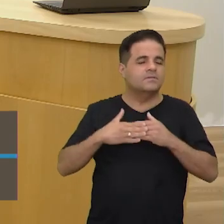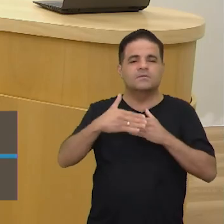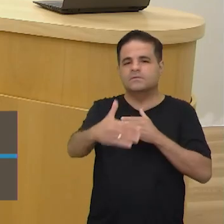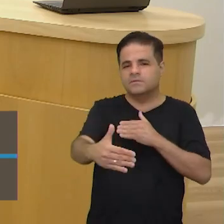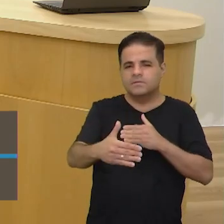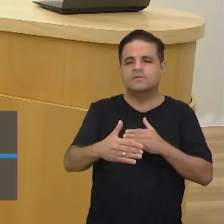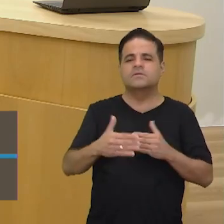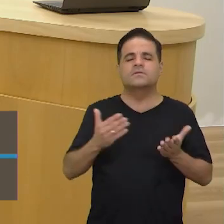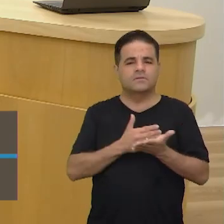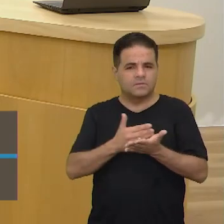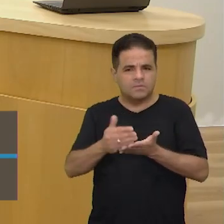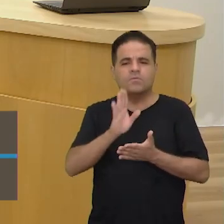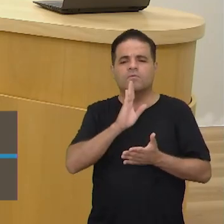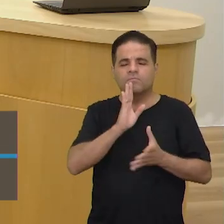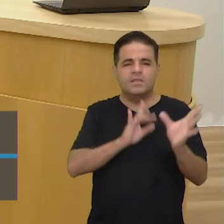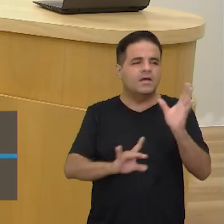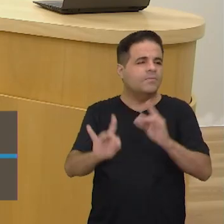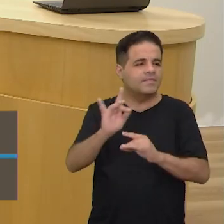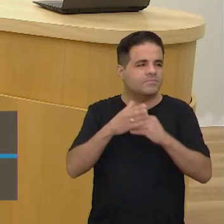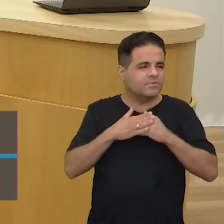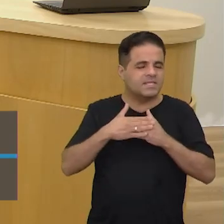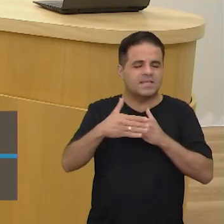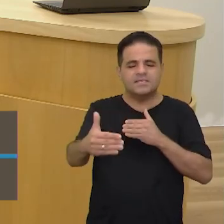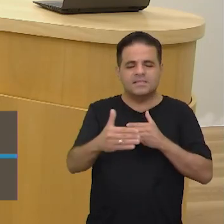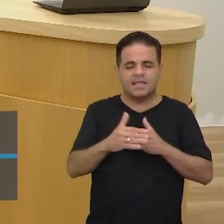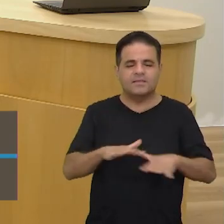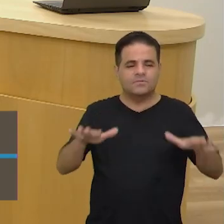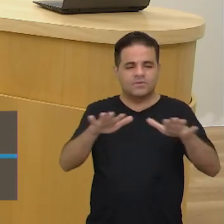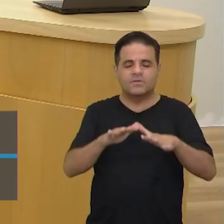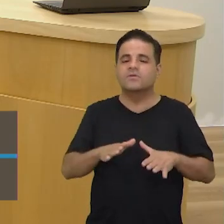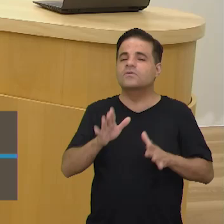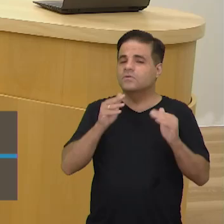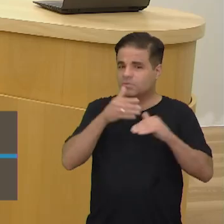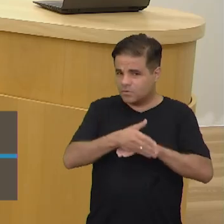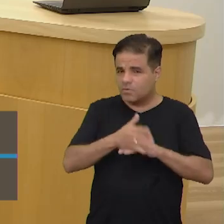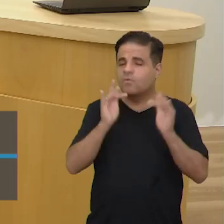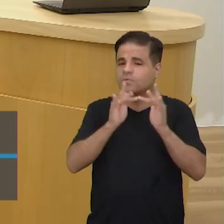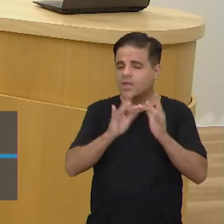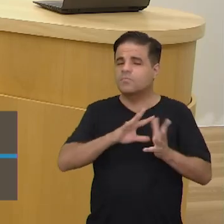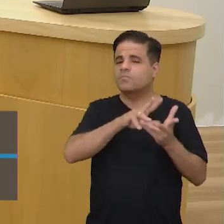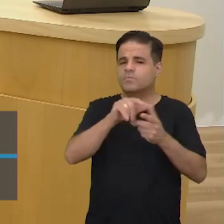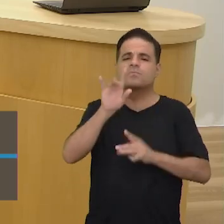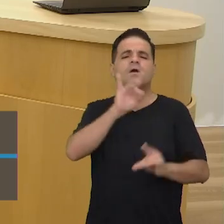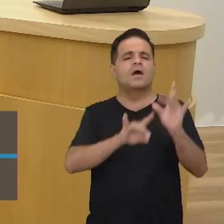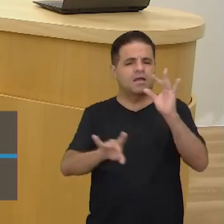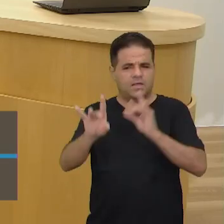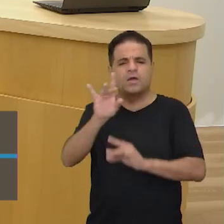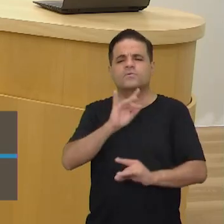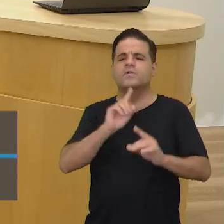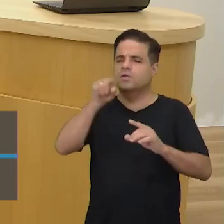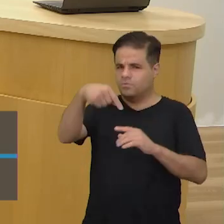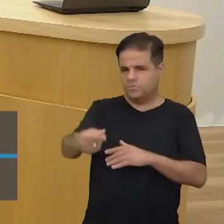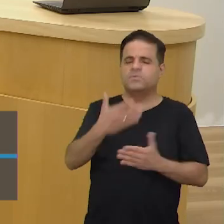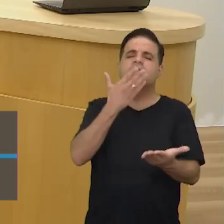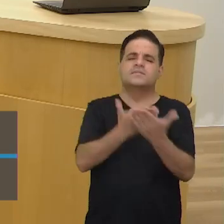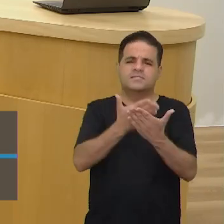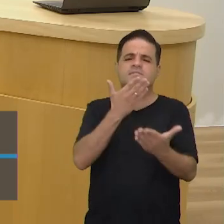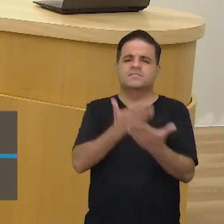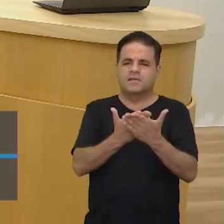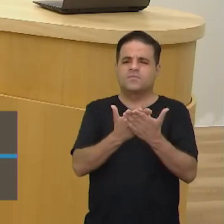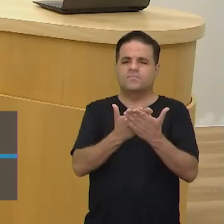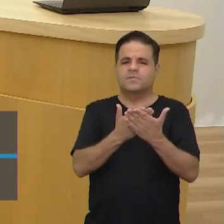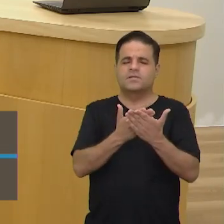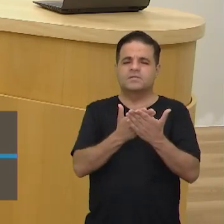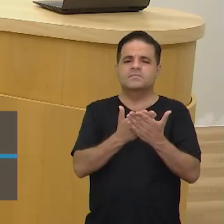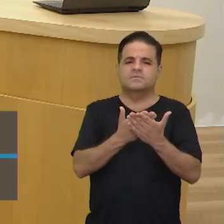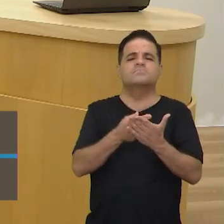tá? Hoje é só para conhecer as partículas hoje. Fizemos o quê? Entramos em contato com uma das partículas e aí, nas próximas aulas, a gente vai aprofundar mais